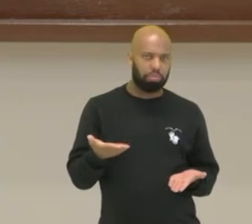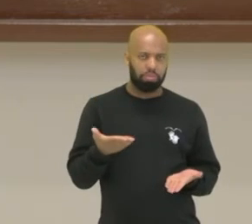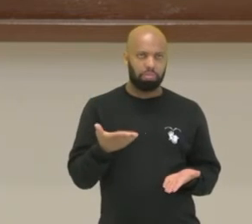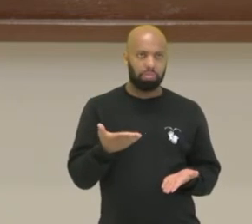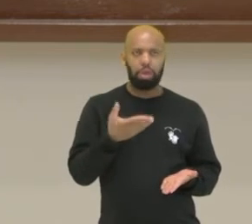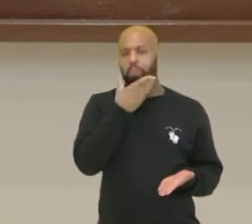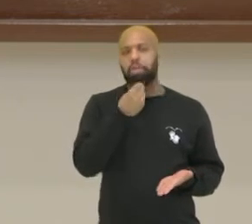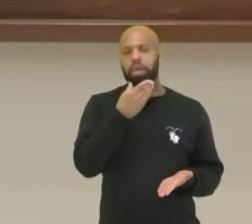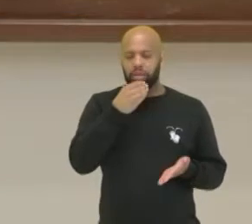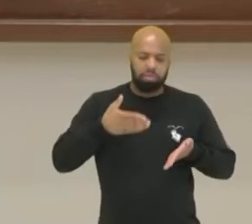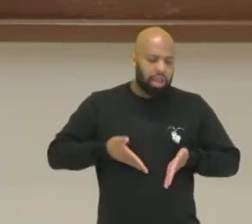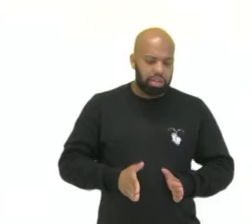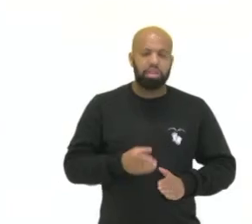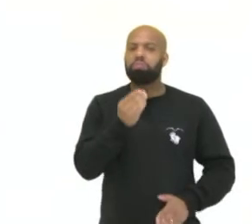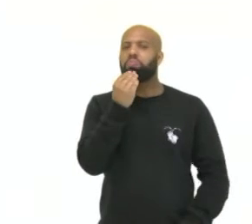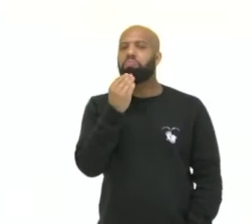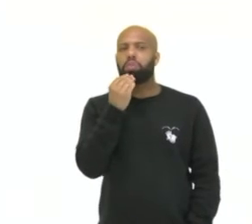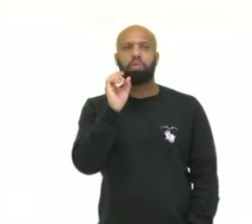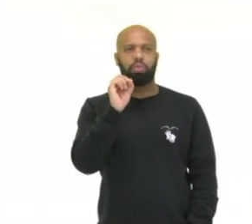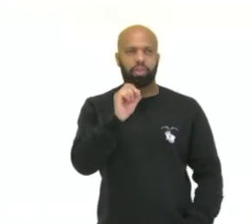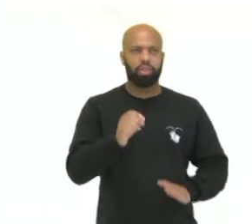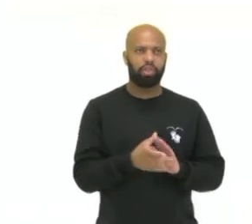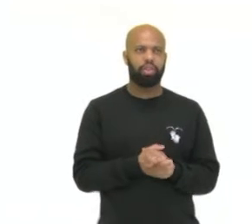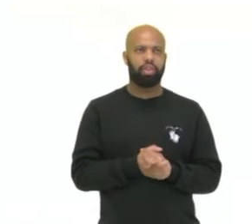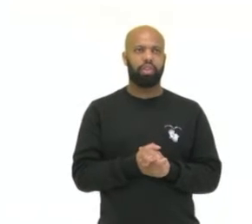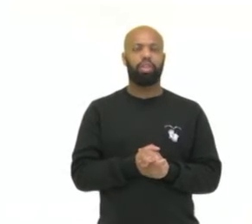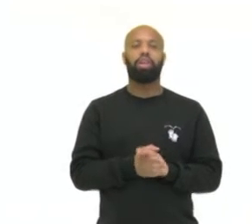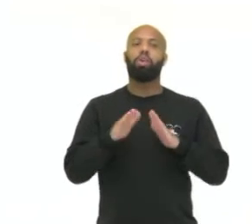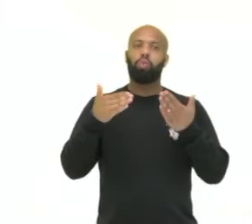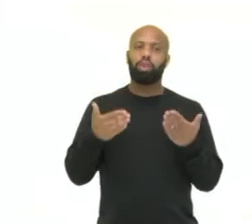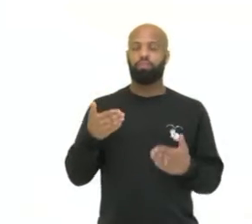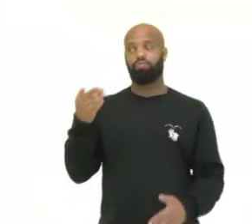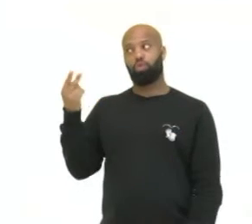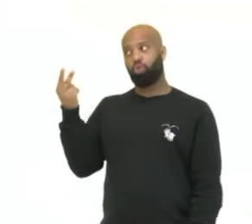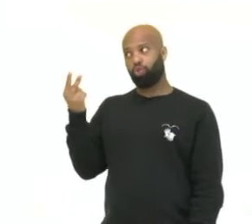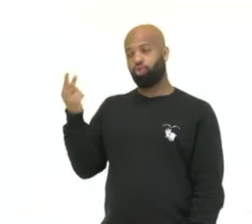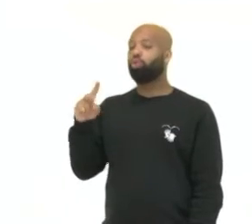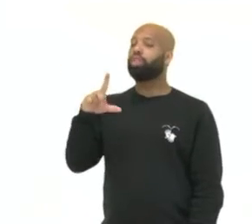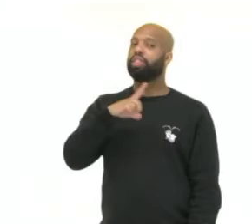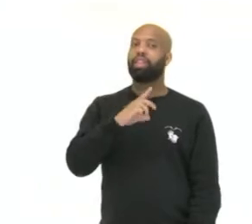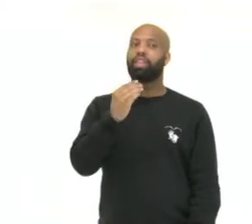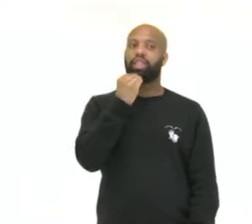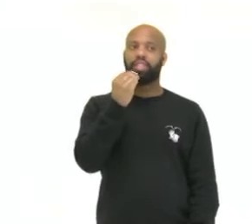do sexo masculino? Este casal tem a chance,